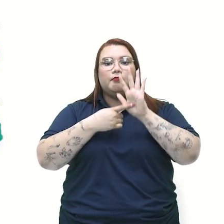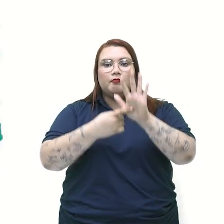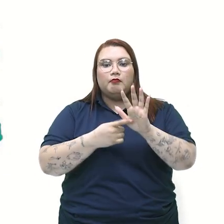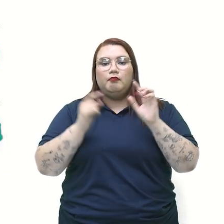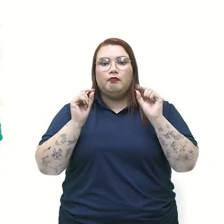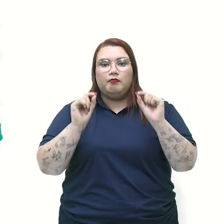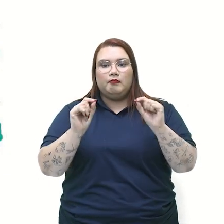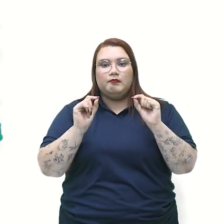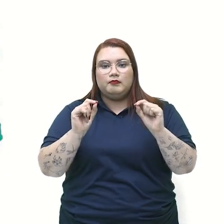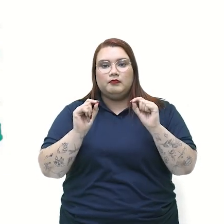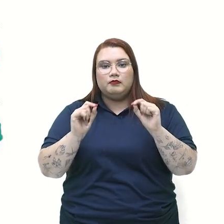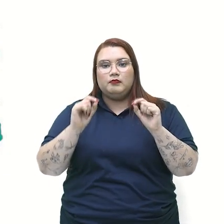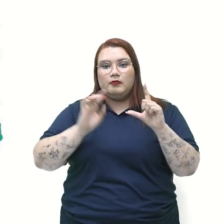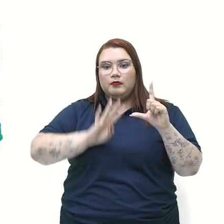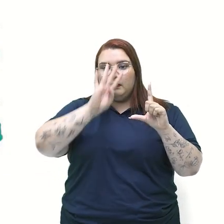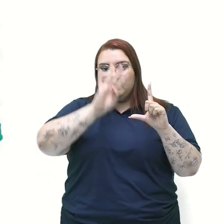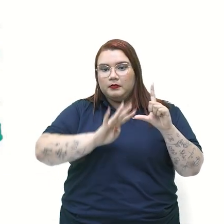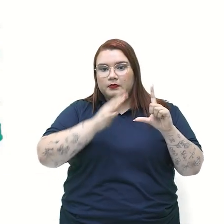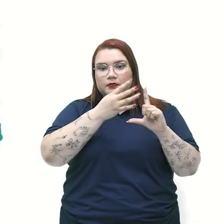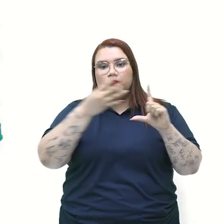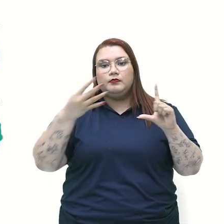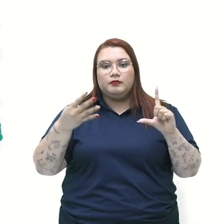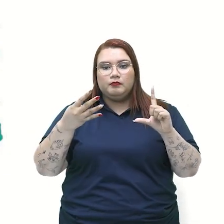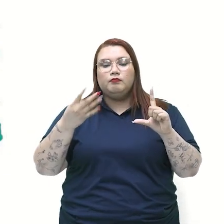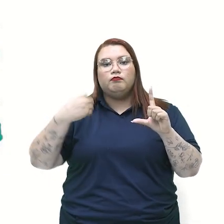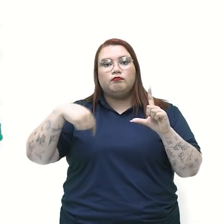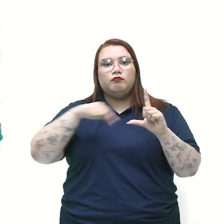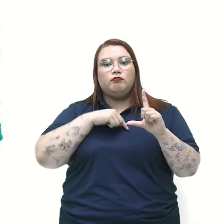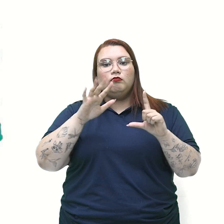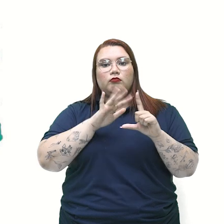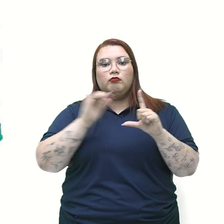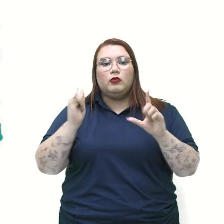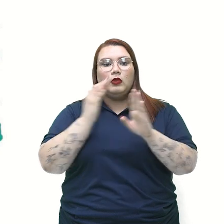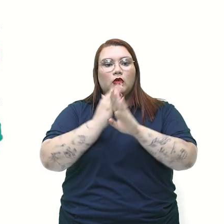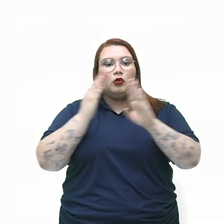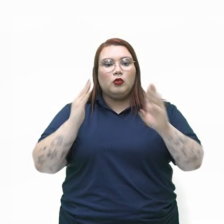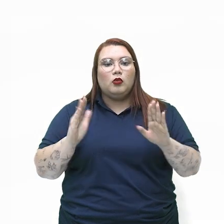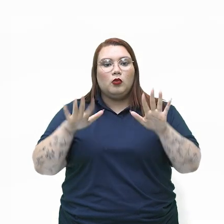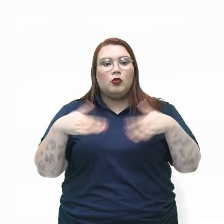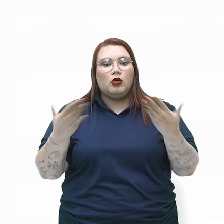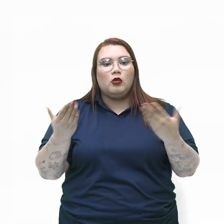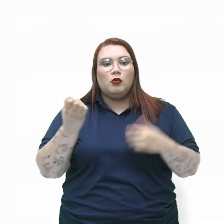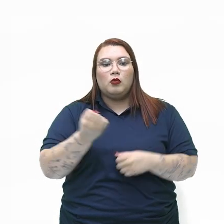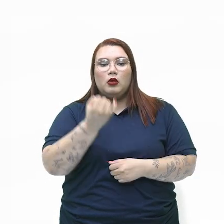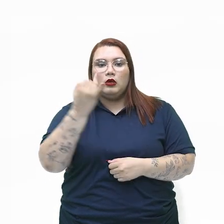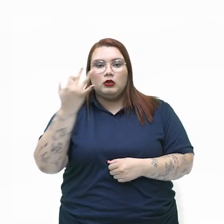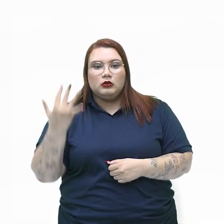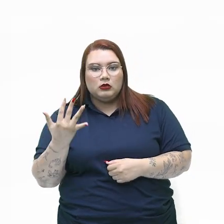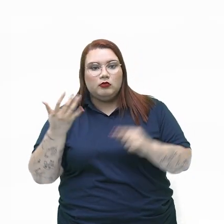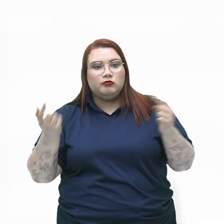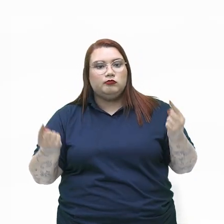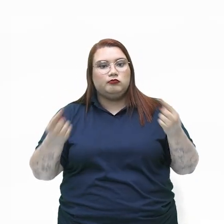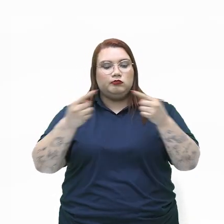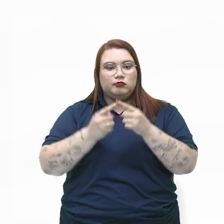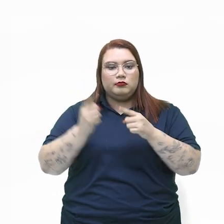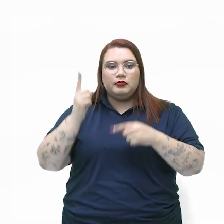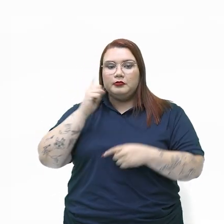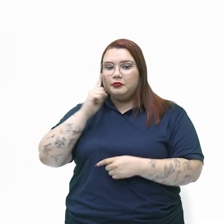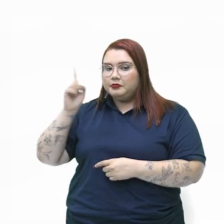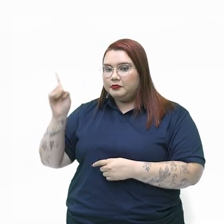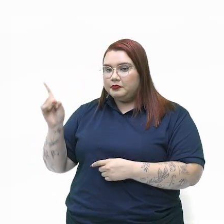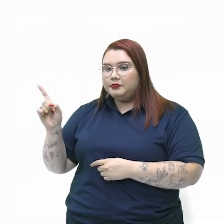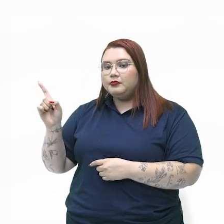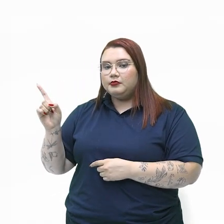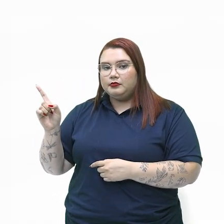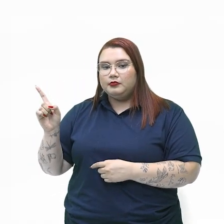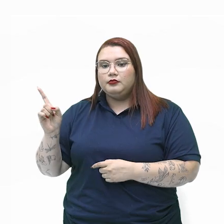através de uma tabela, a gente vai identificar, né, a quantidade ali, a proporção